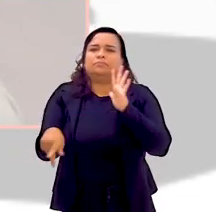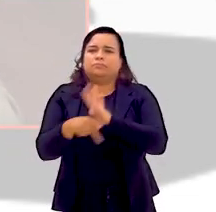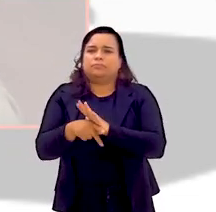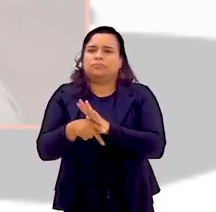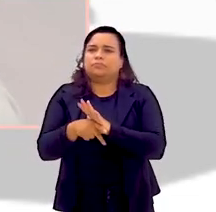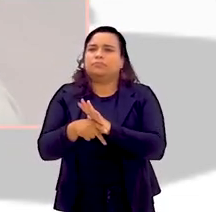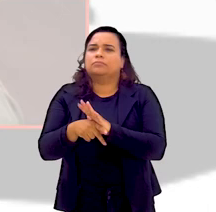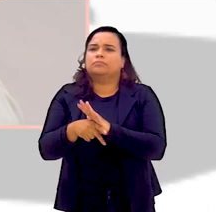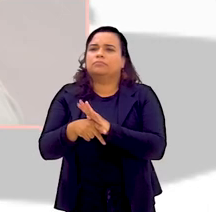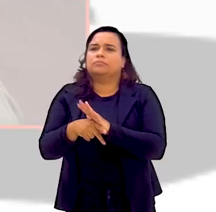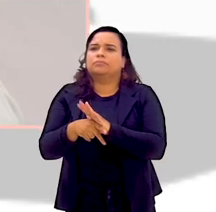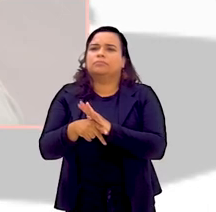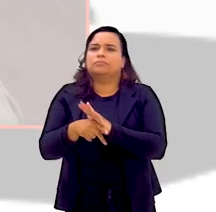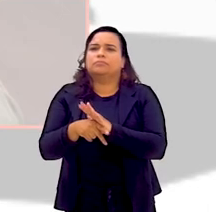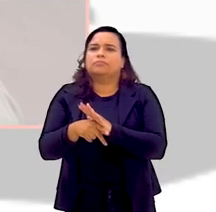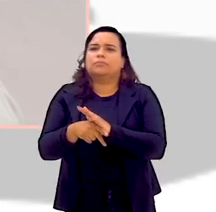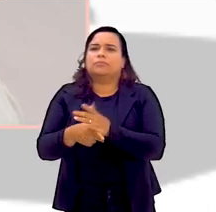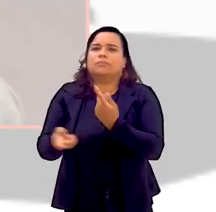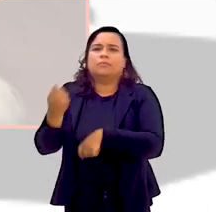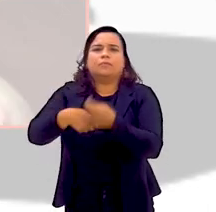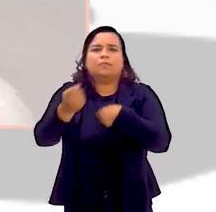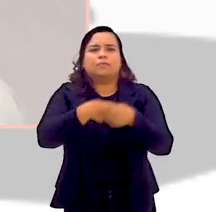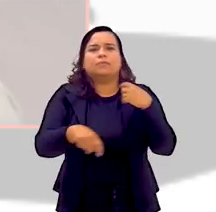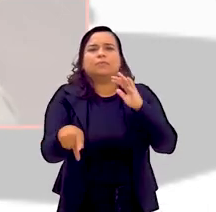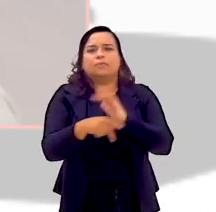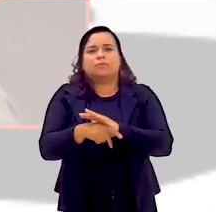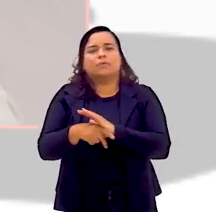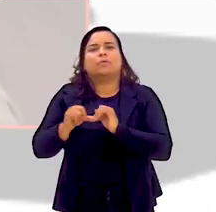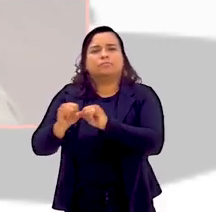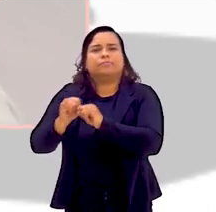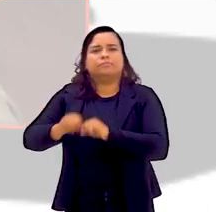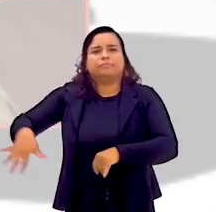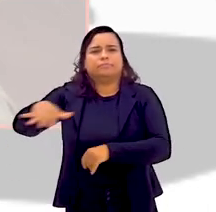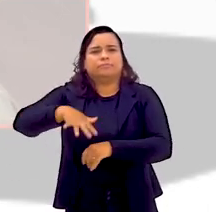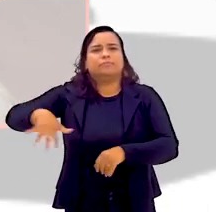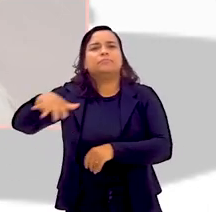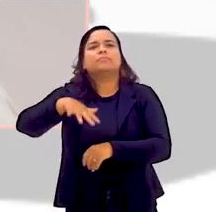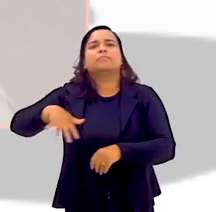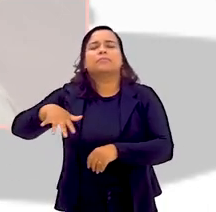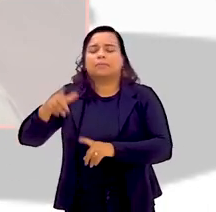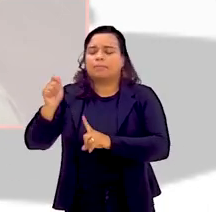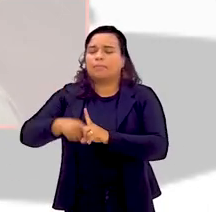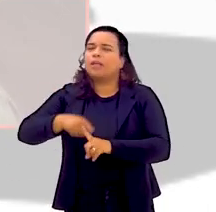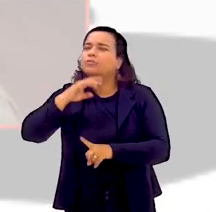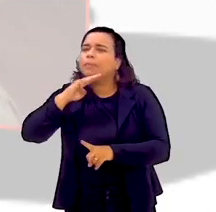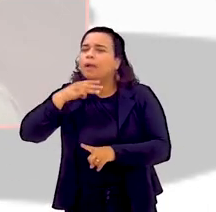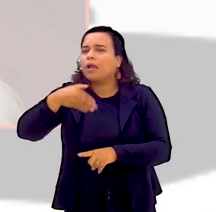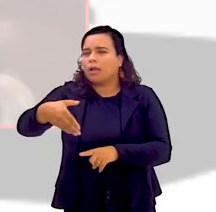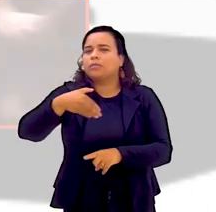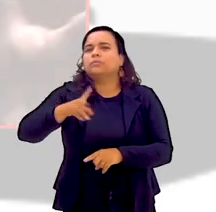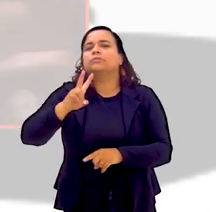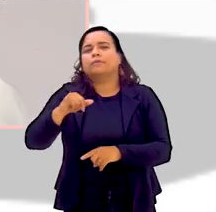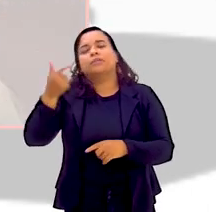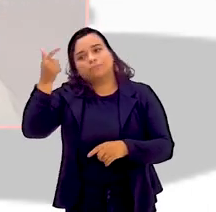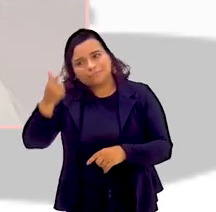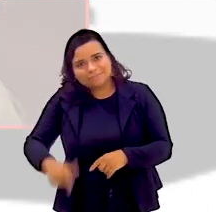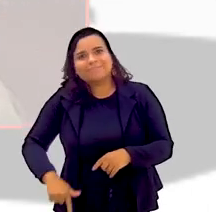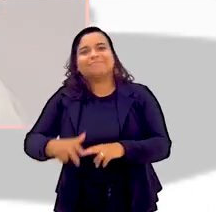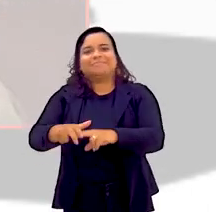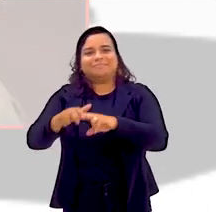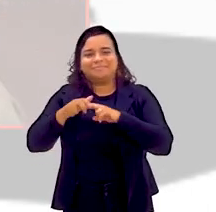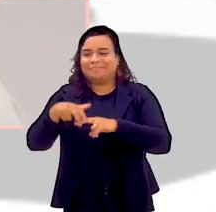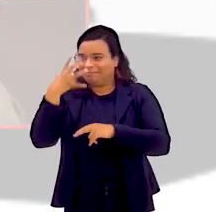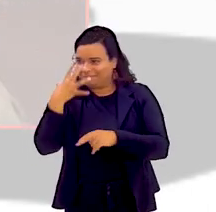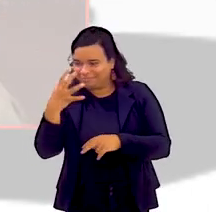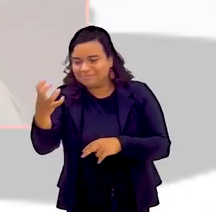latino-americana do supermercadista no Rio de Janeiro, agora no mês de março, salvo erro. Então, mais uma razão para a gente ter aí